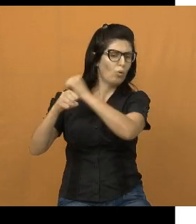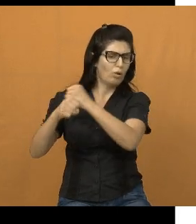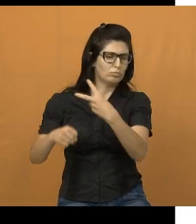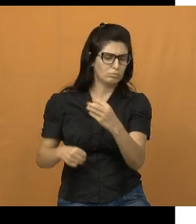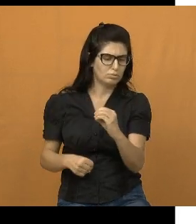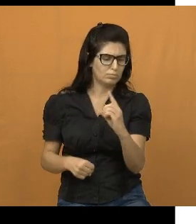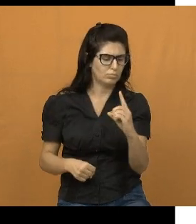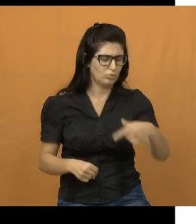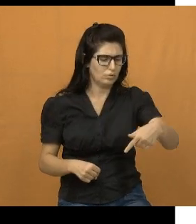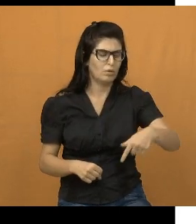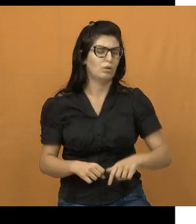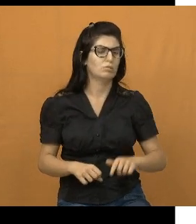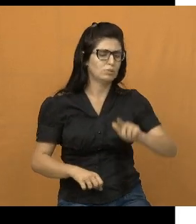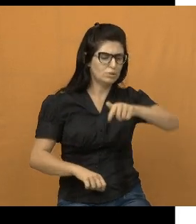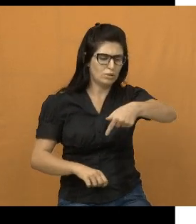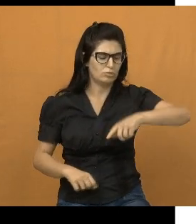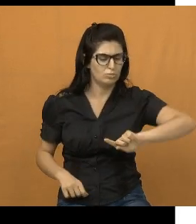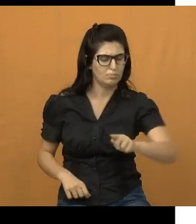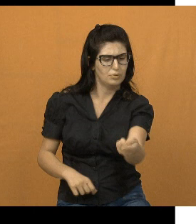com